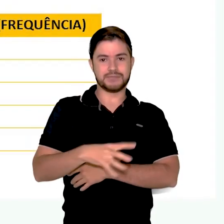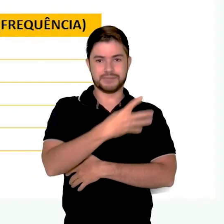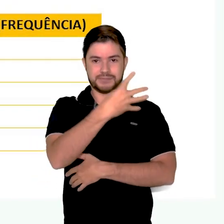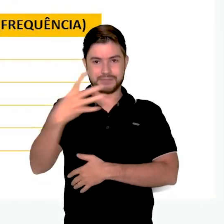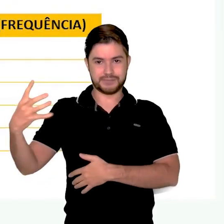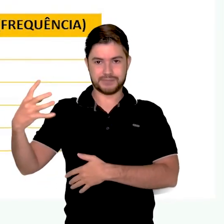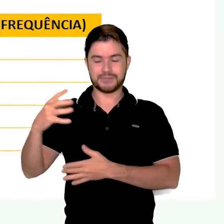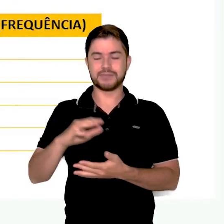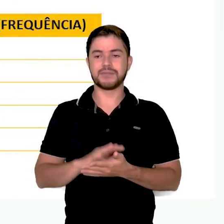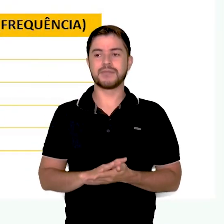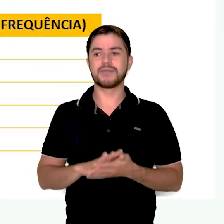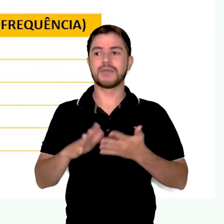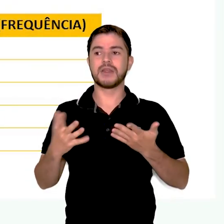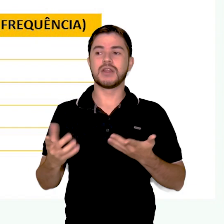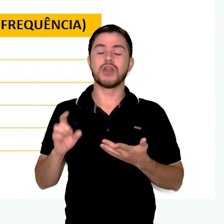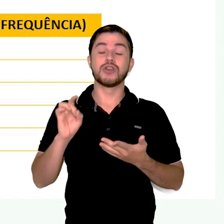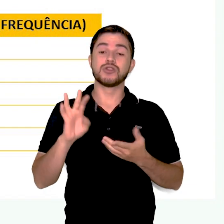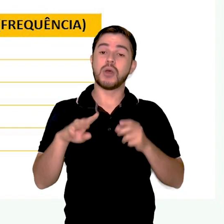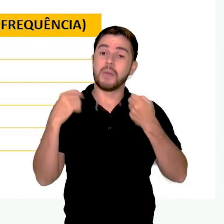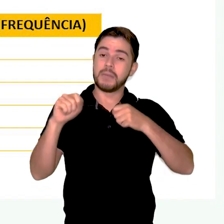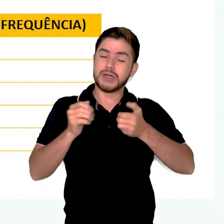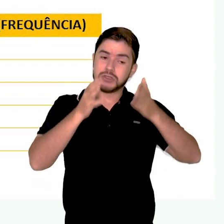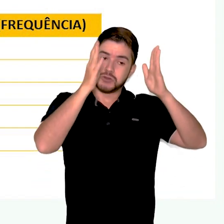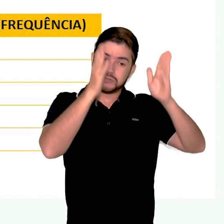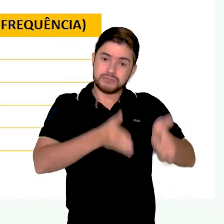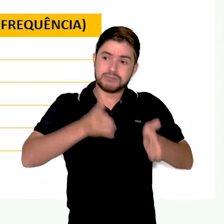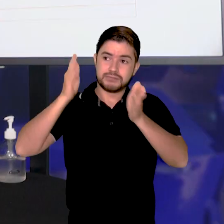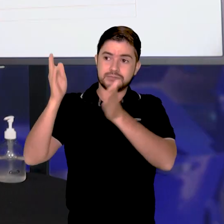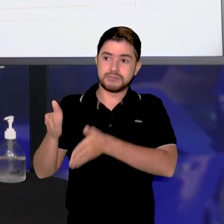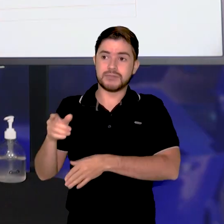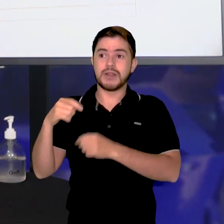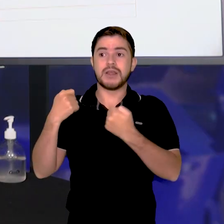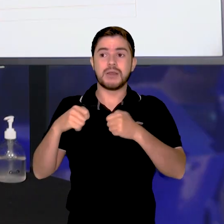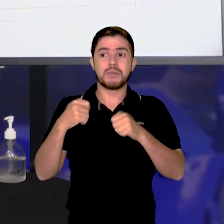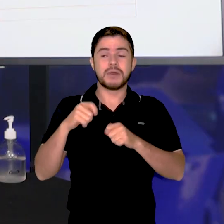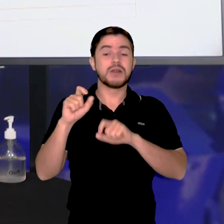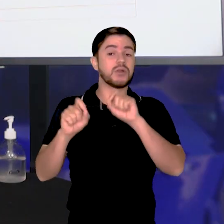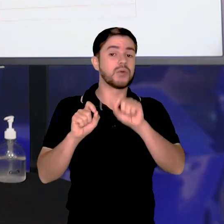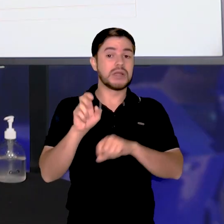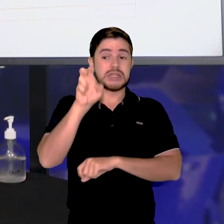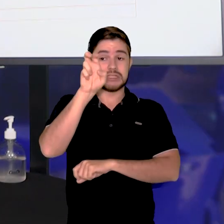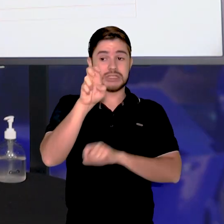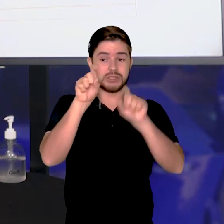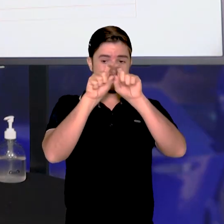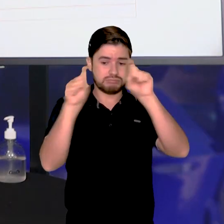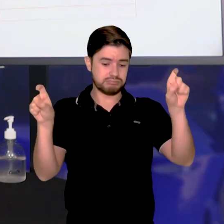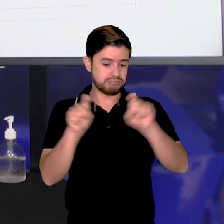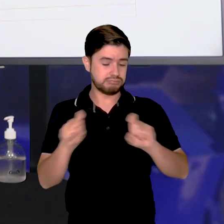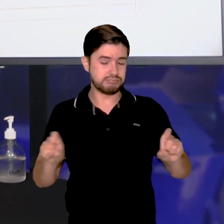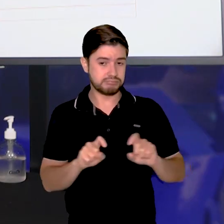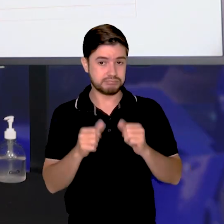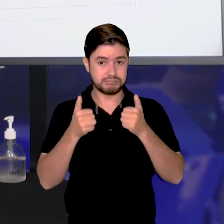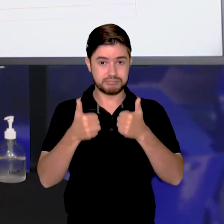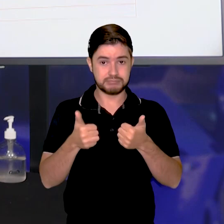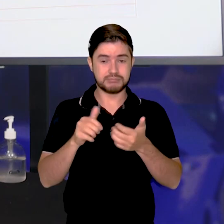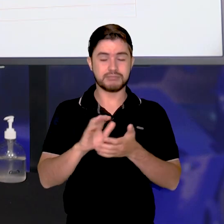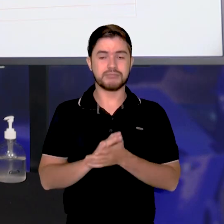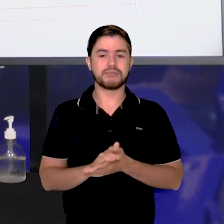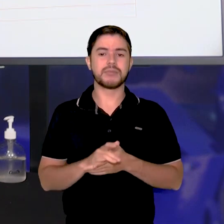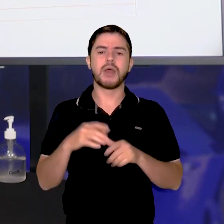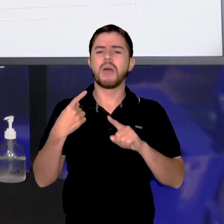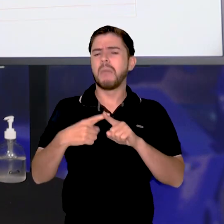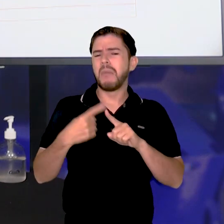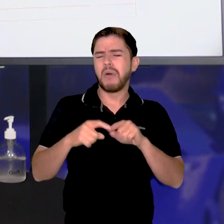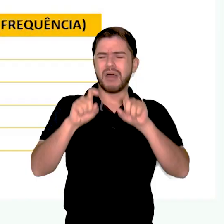nosso caso, a gente precisou apenas de 2 colunas e precisamos de 5 linhas, tá bom? Por que